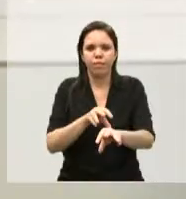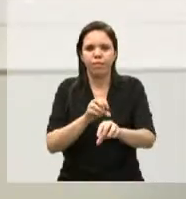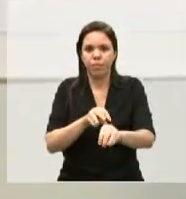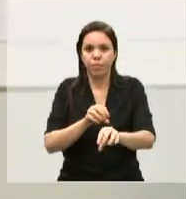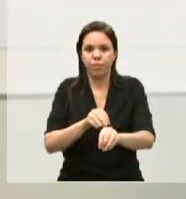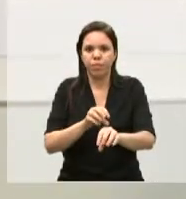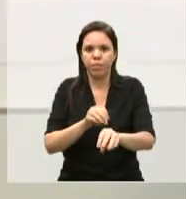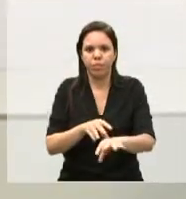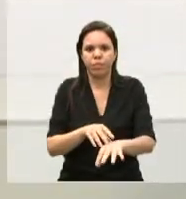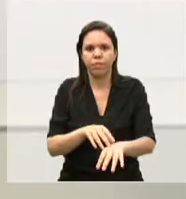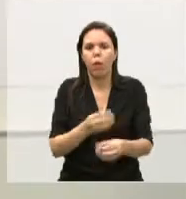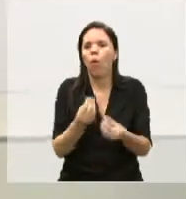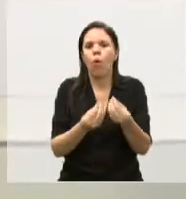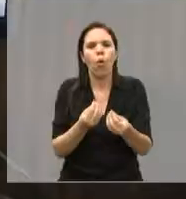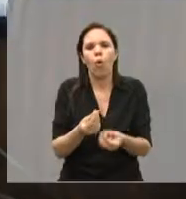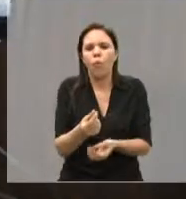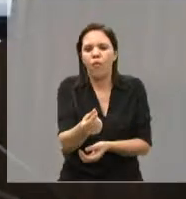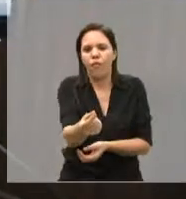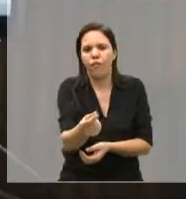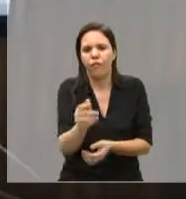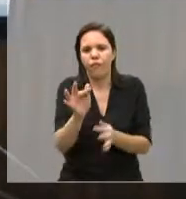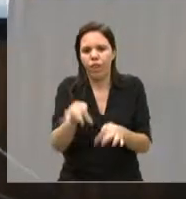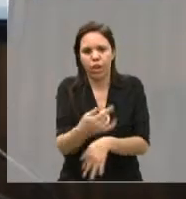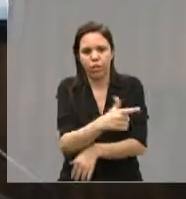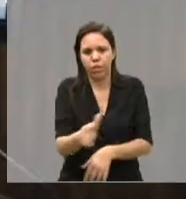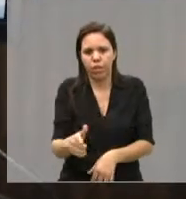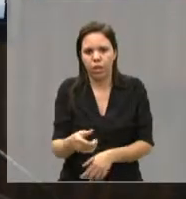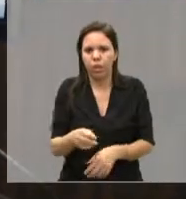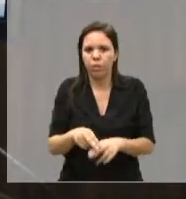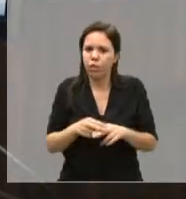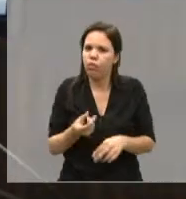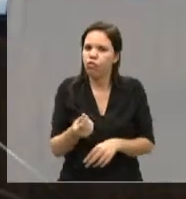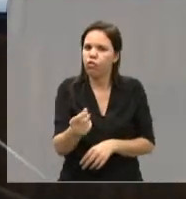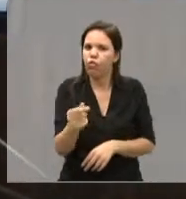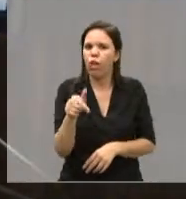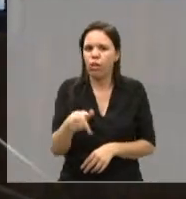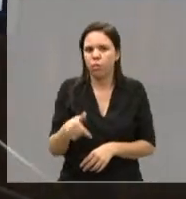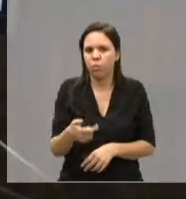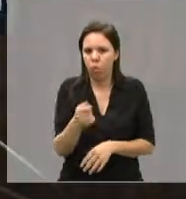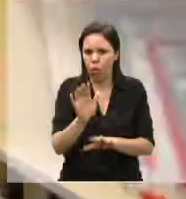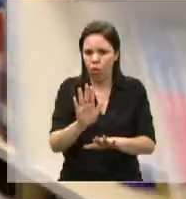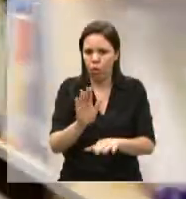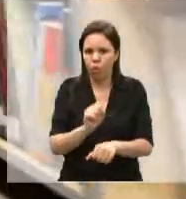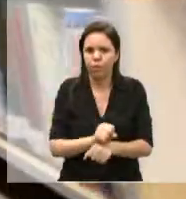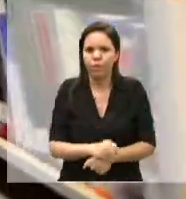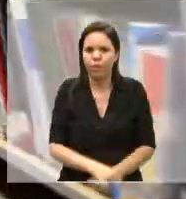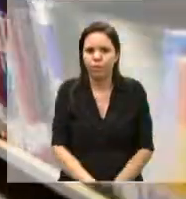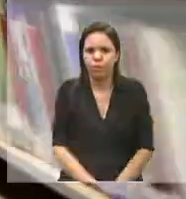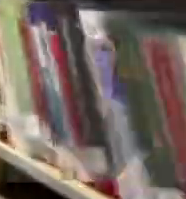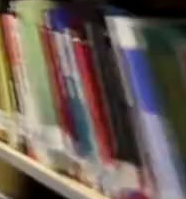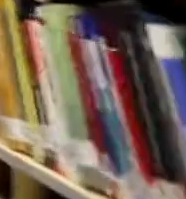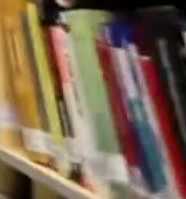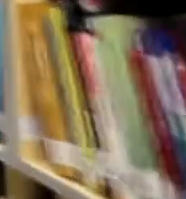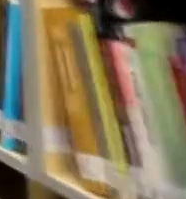Educação não tem ponto final, por isso a gente vai continuar surfando mais um pouquinho.